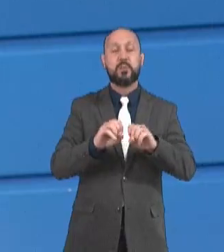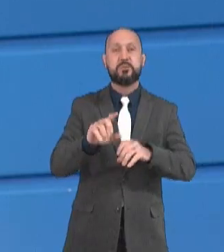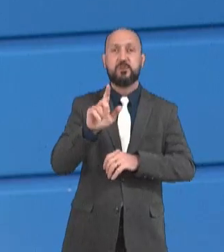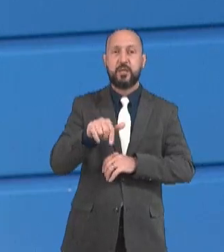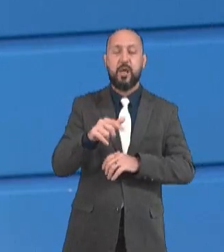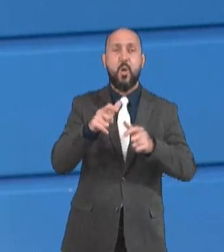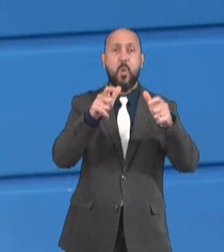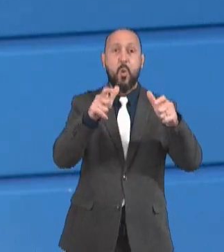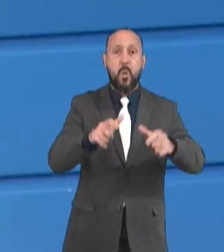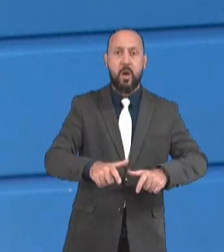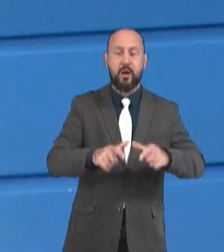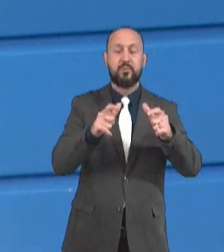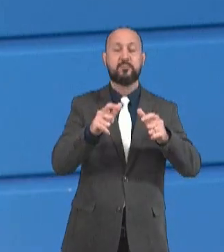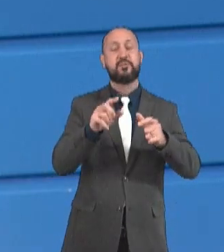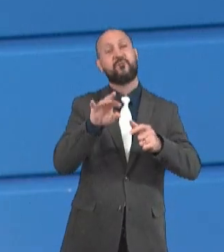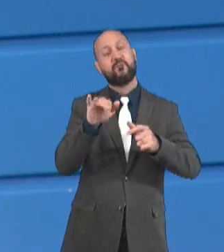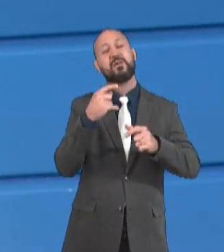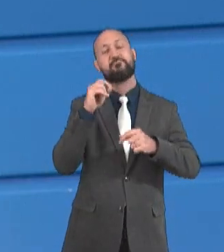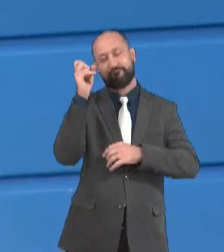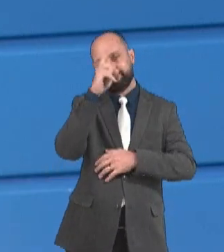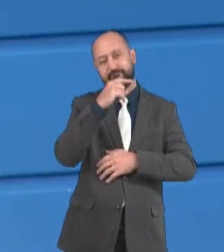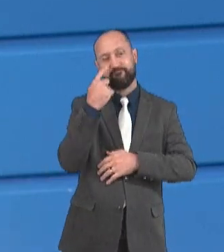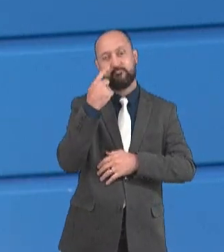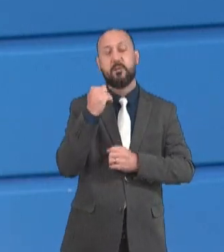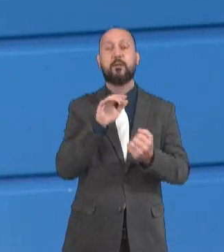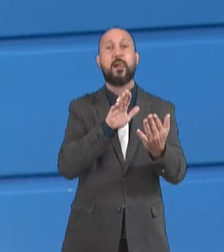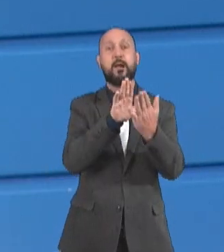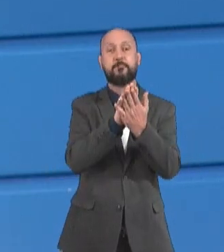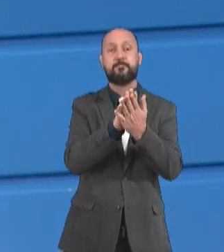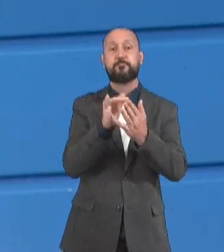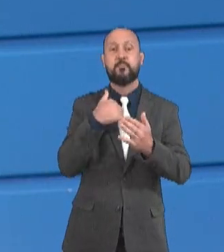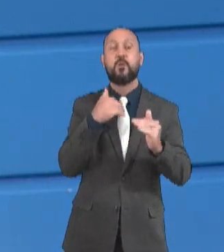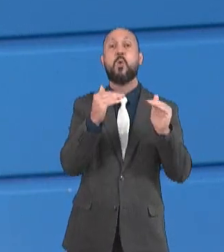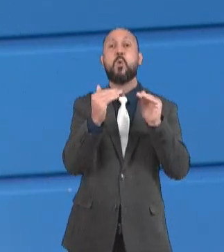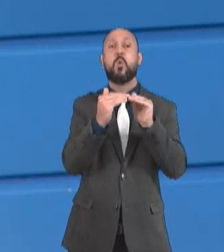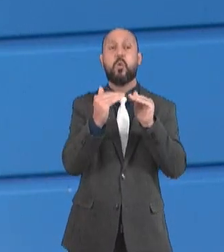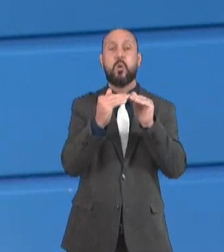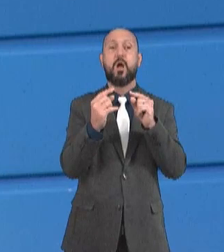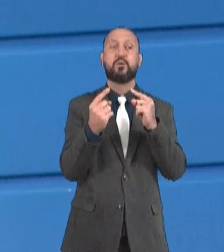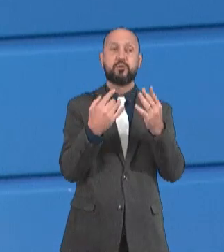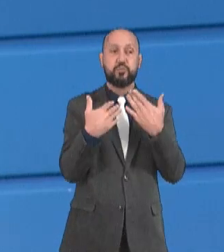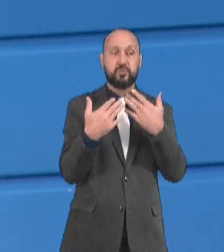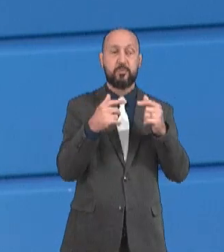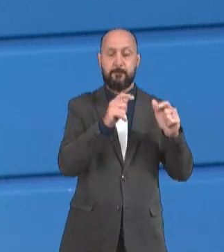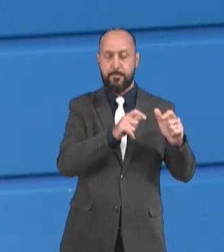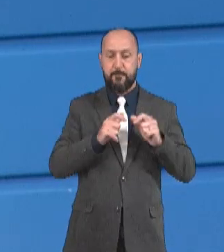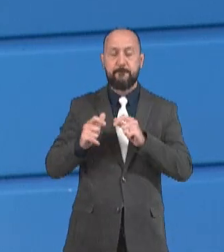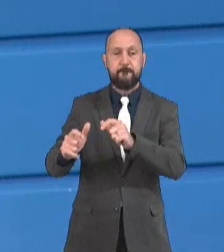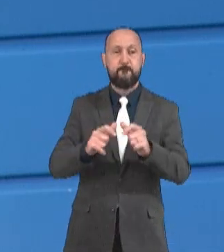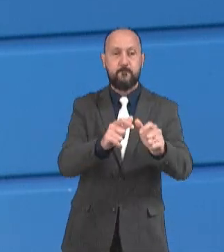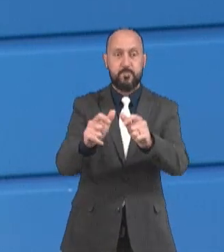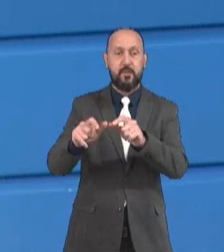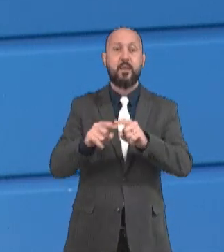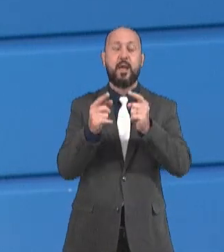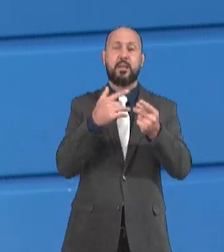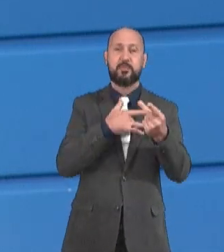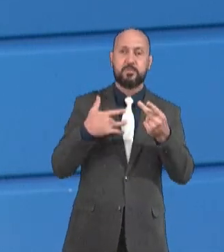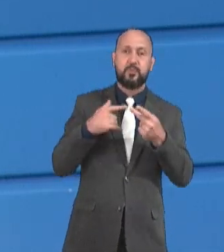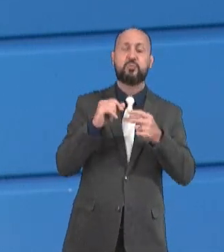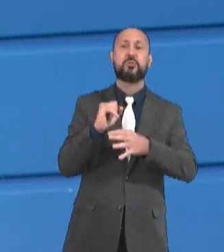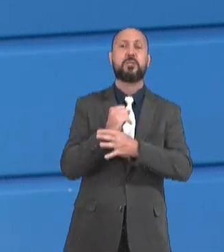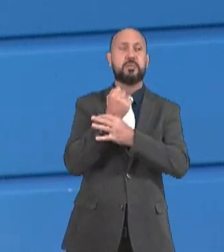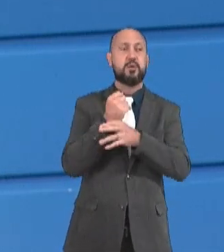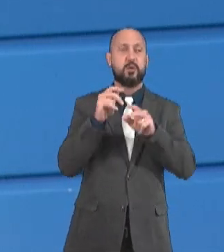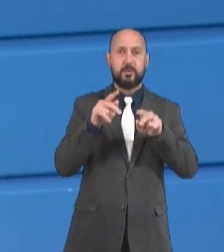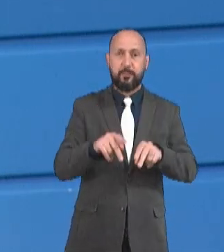seja esse espaço, nós vamos ter dificuldade de fazer esse enfrentamento. Eu concordo que a discussão tem que estar em todos os setores. É na saúde, é na